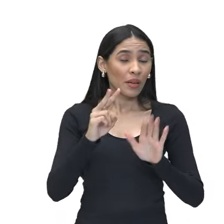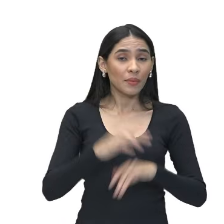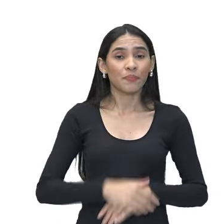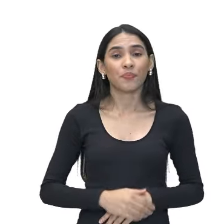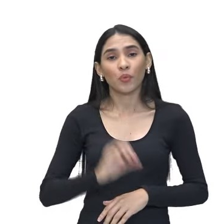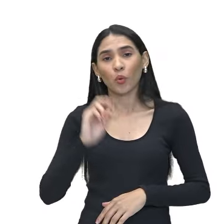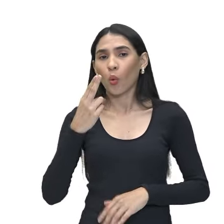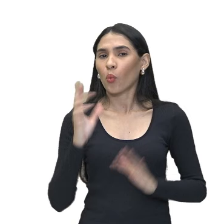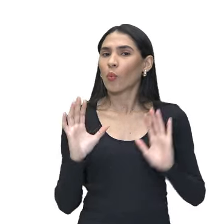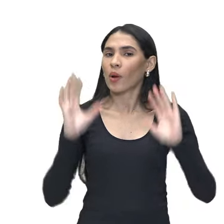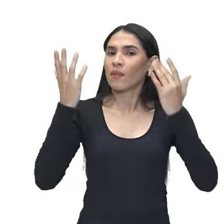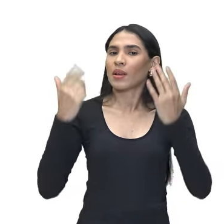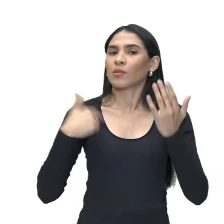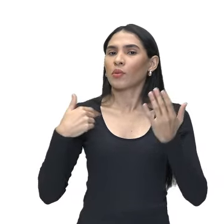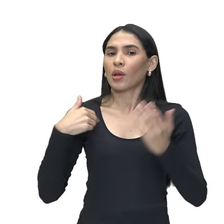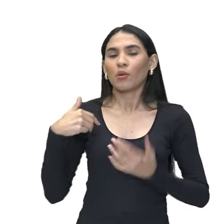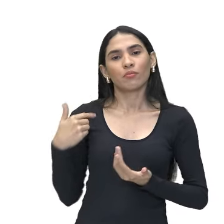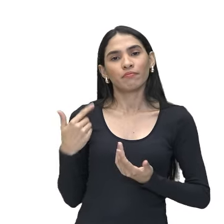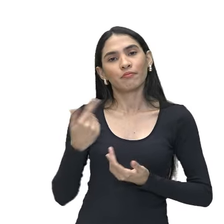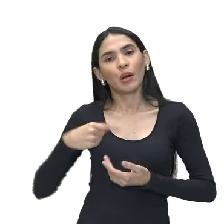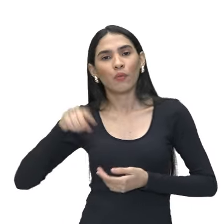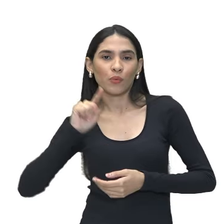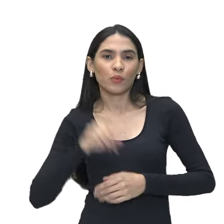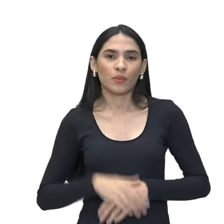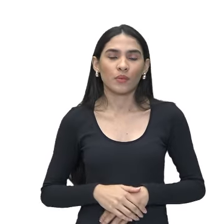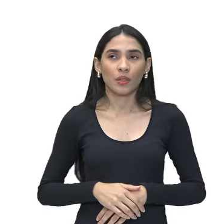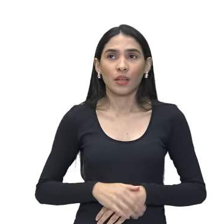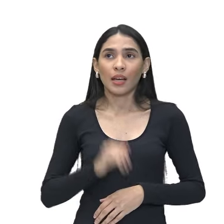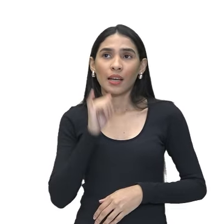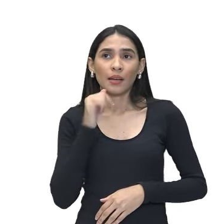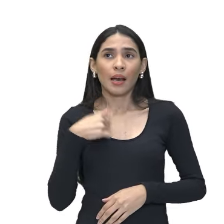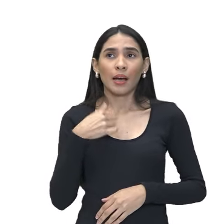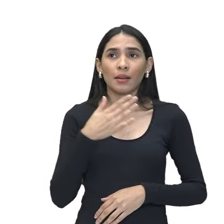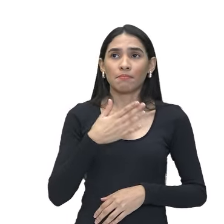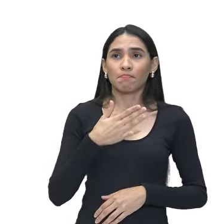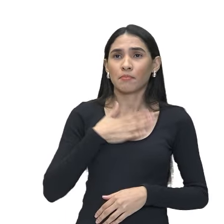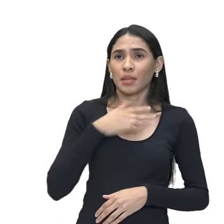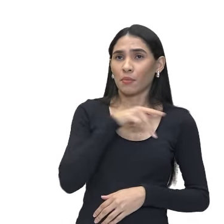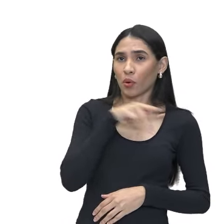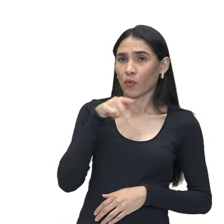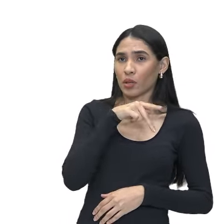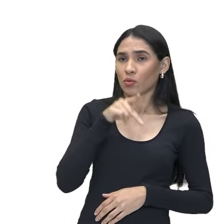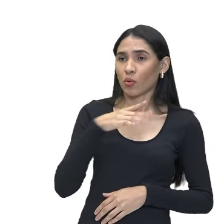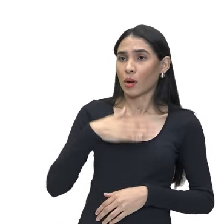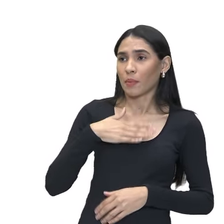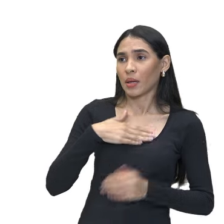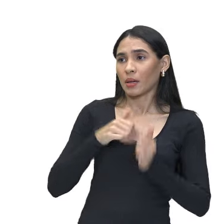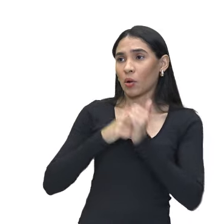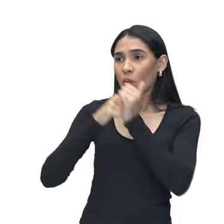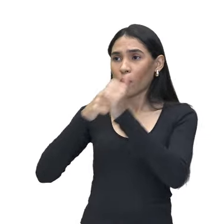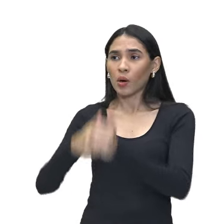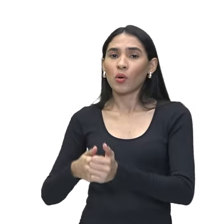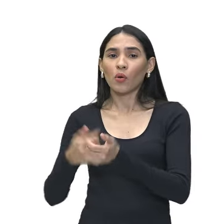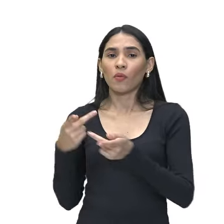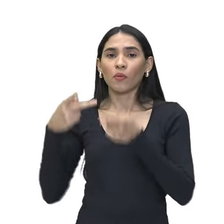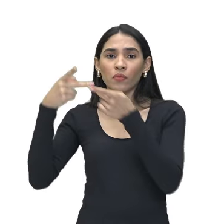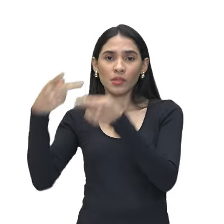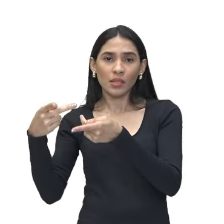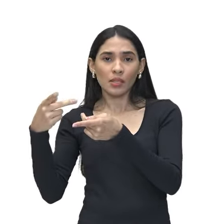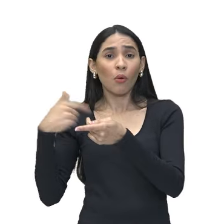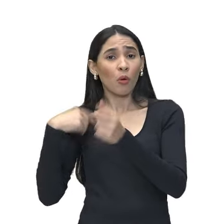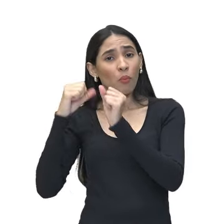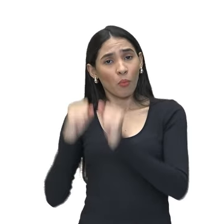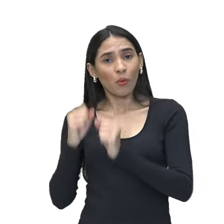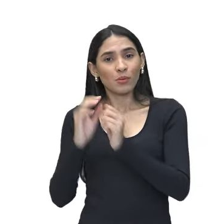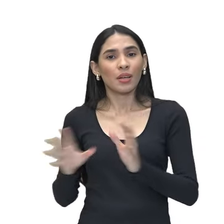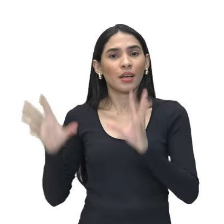ao qual eu fui. Minha professora me levou para visitar uma exposição, eu posso fazer um resumo daquela situação. Então